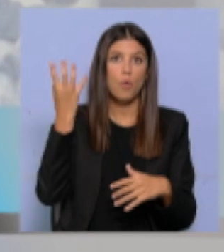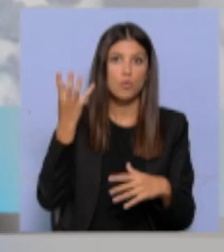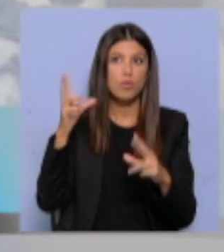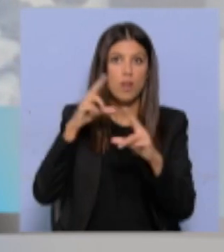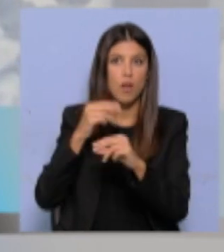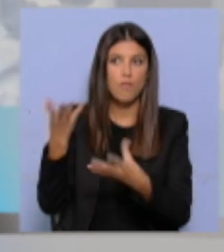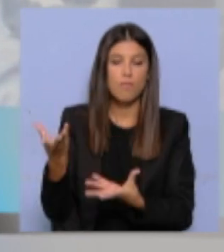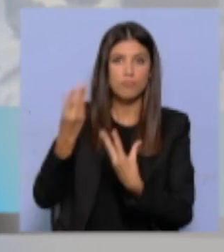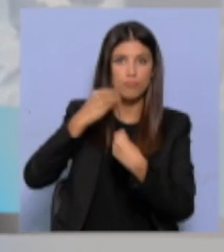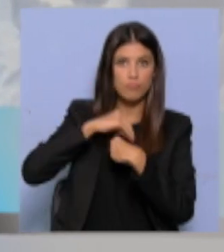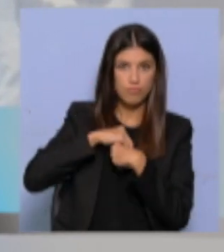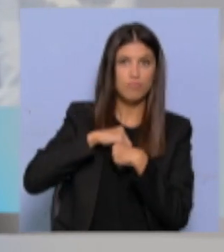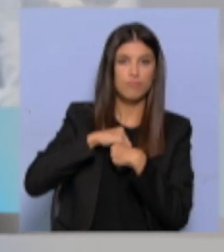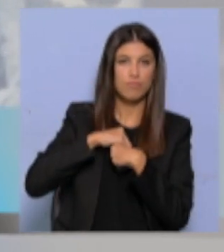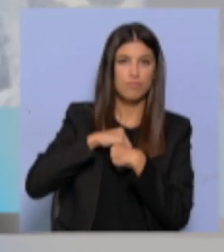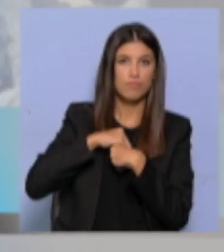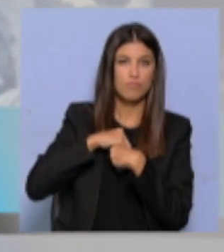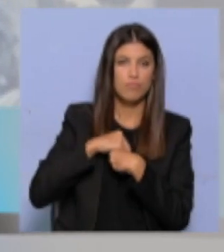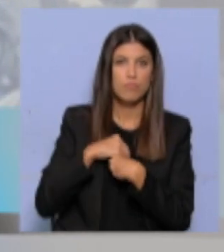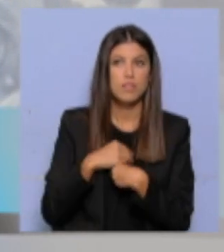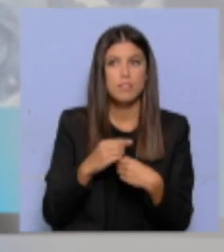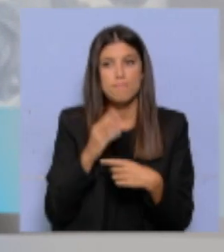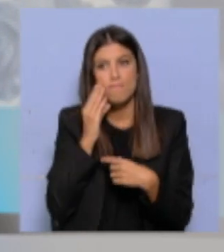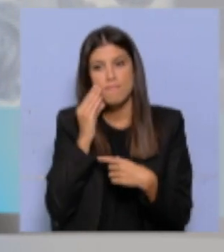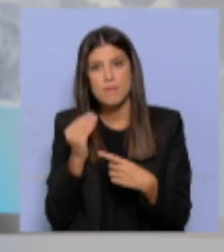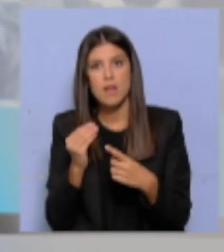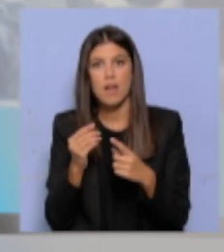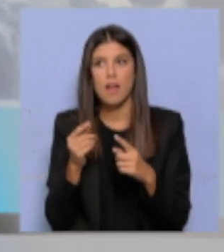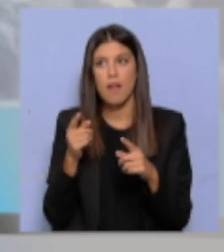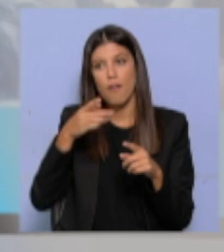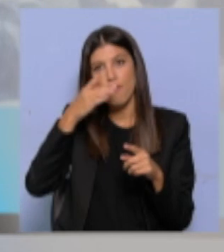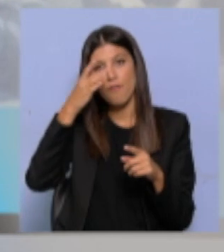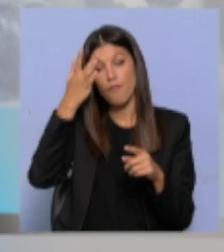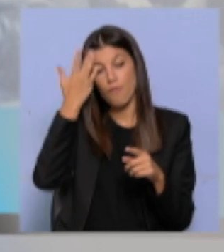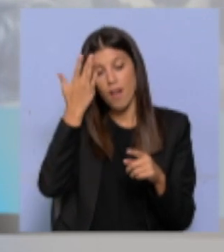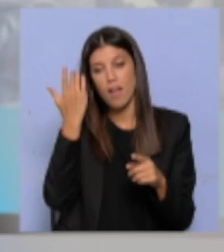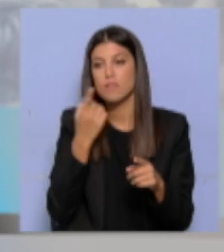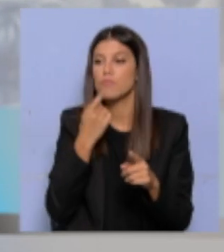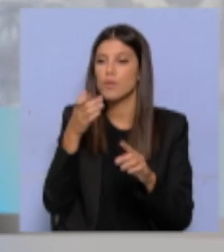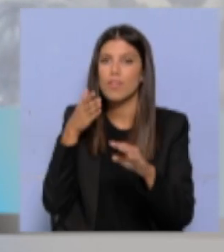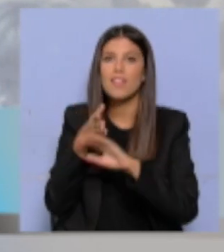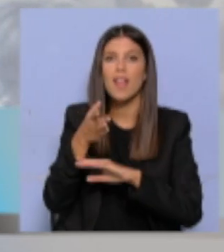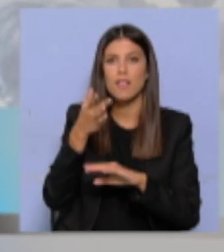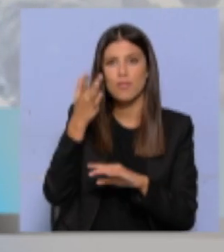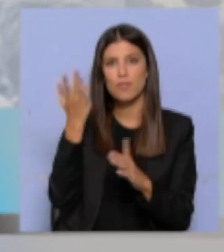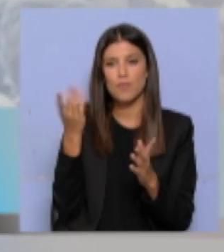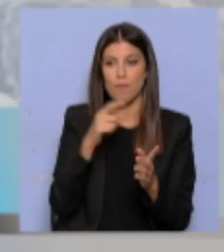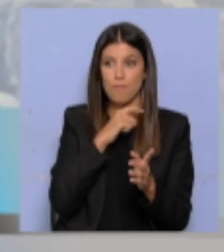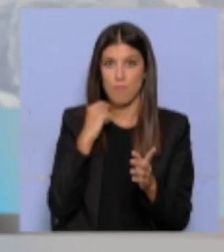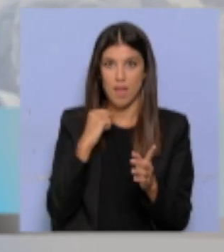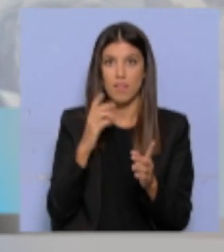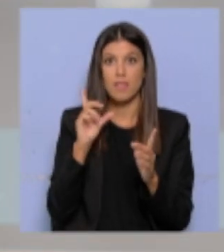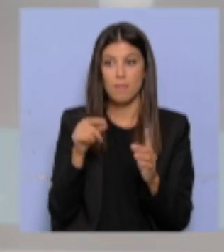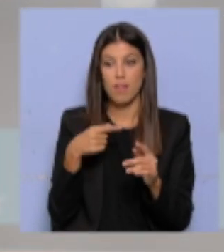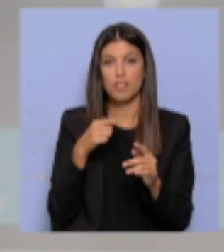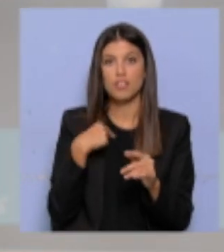povos, a trabalhar com eles. Presumo que nem sempre é fácil, e pergunto-lhe assim muito concretamente, Padre Adelino Nascense, que até já passou pelo Japão,